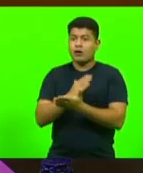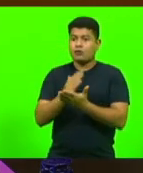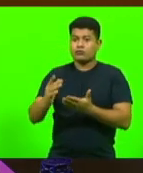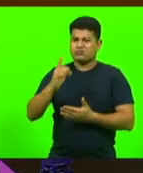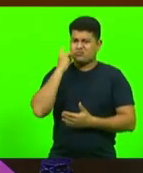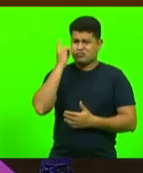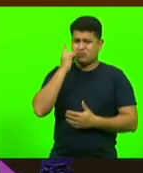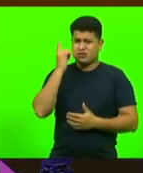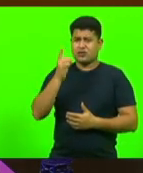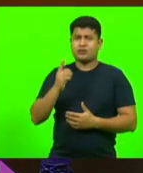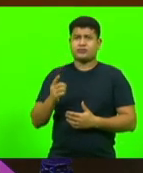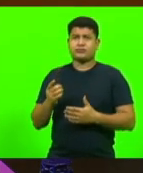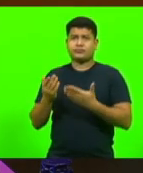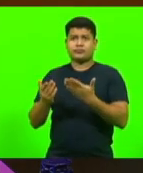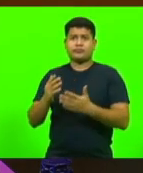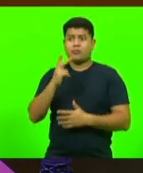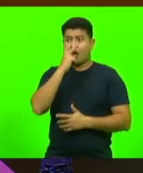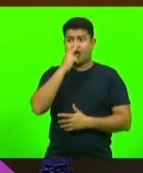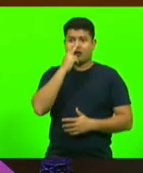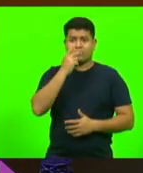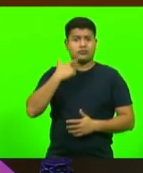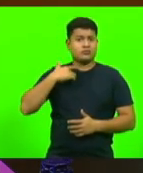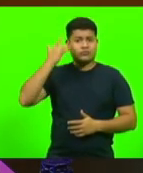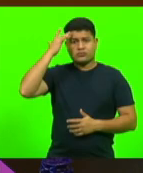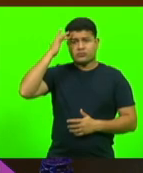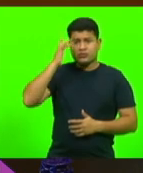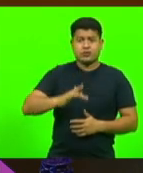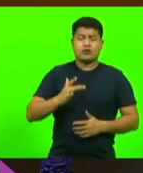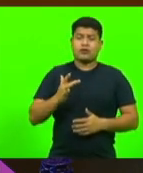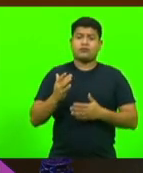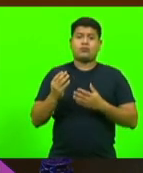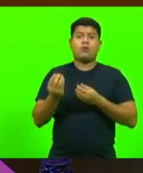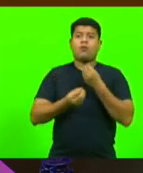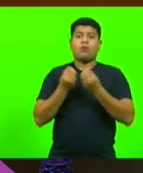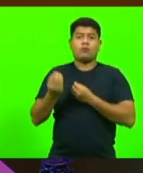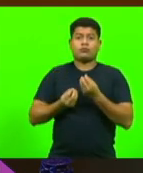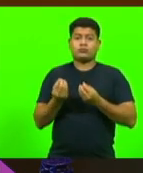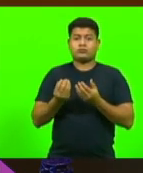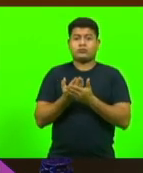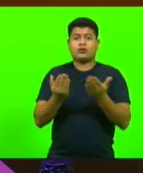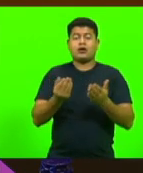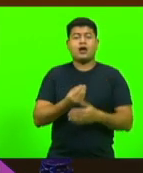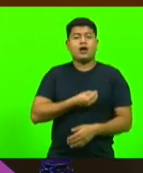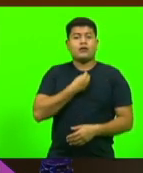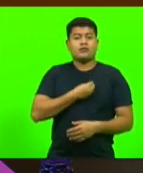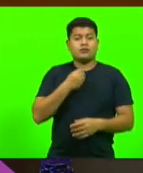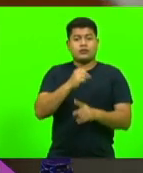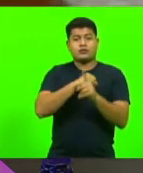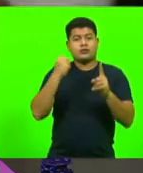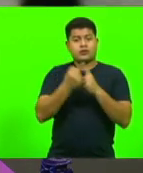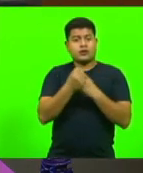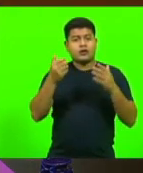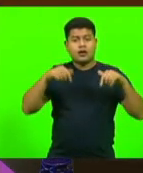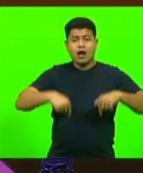que não que não tem a mínima noção de como vive a sociedade brasileira